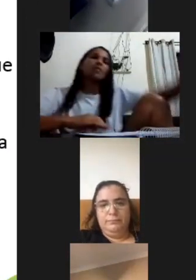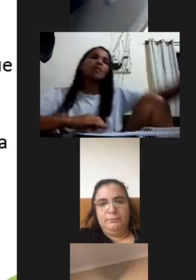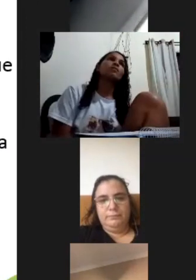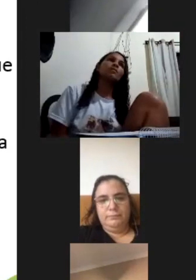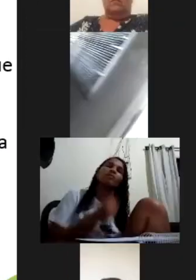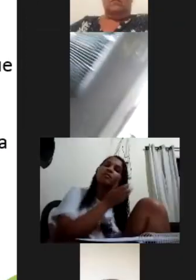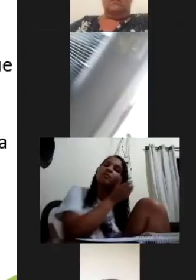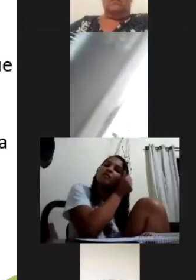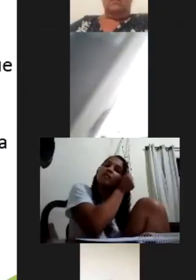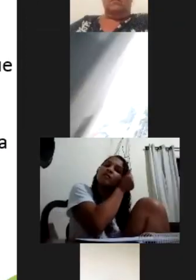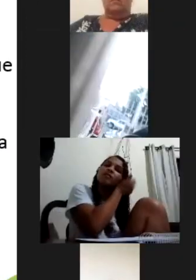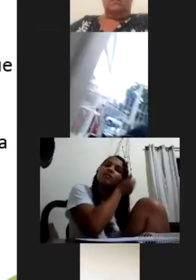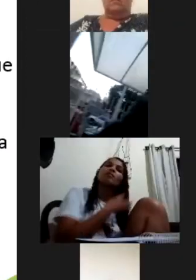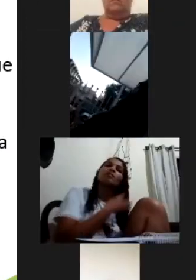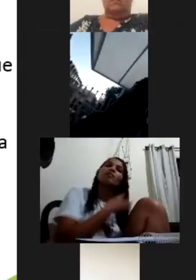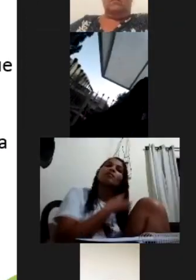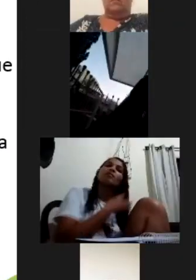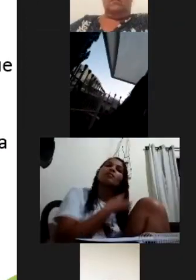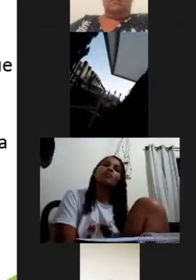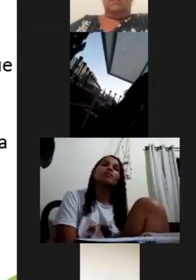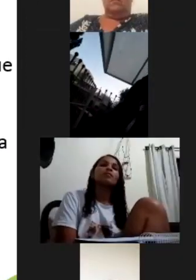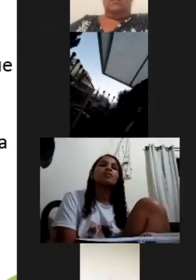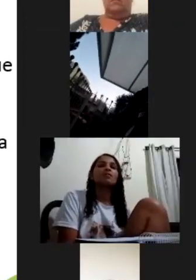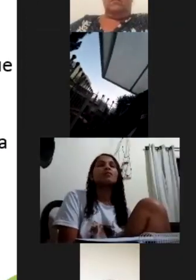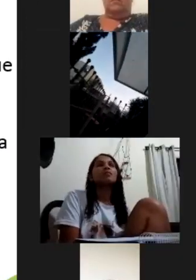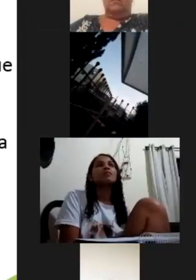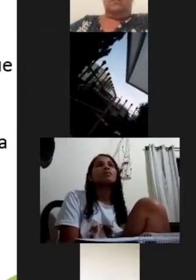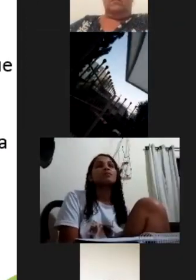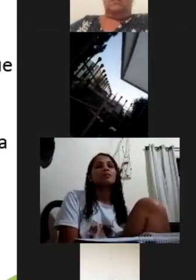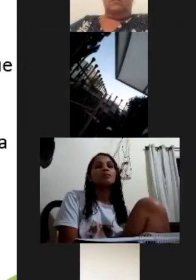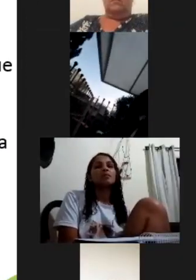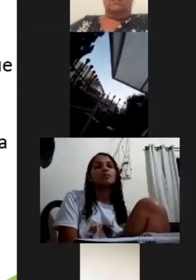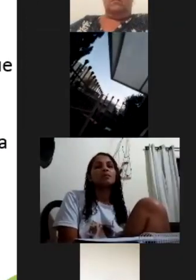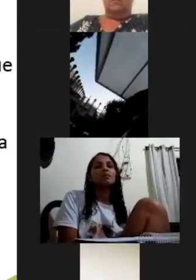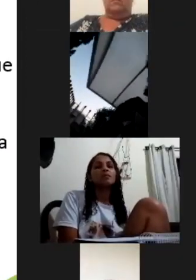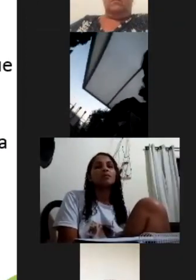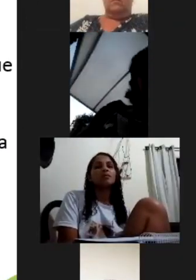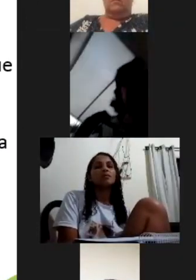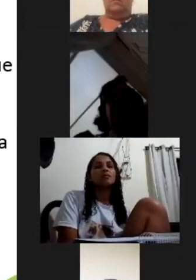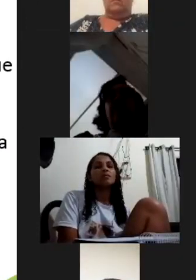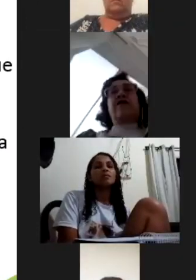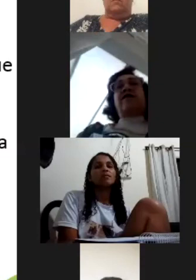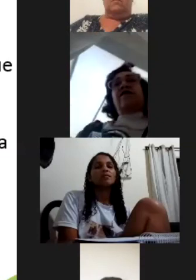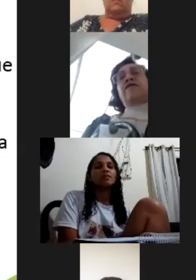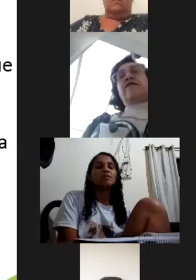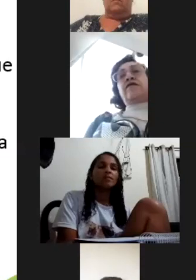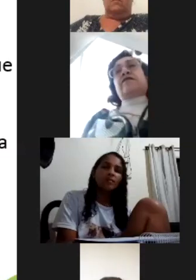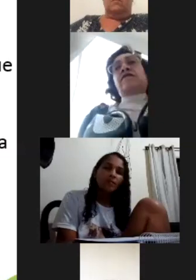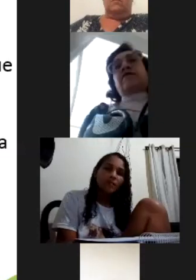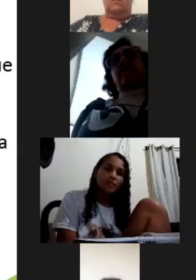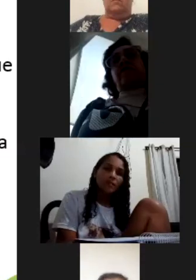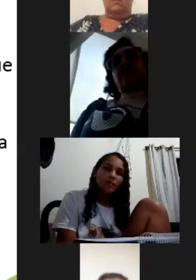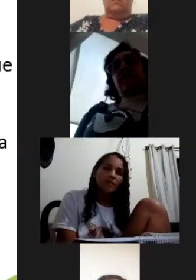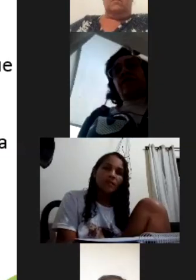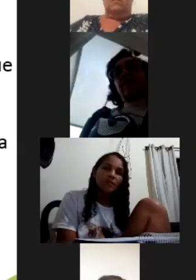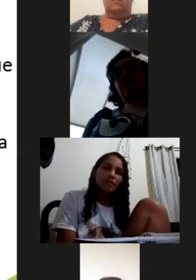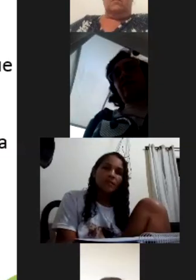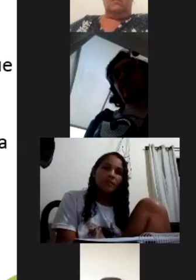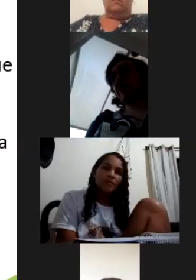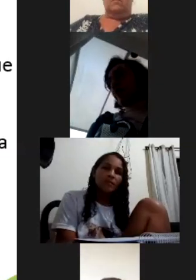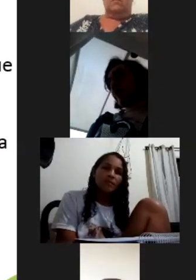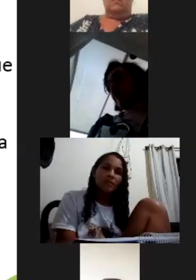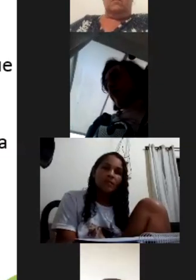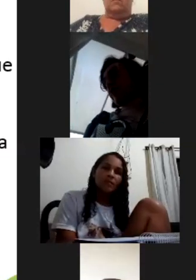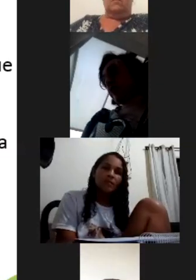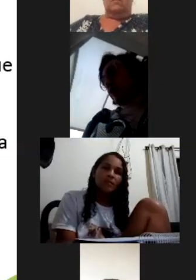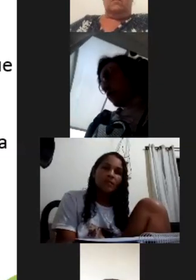carb com regularidade. E nós temos algumas pessoas aqui também que eu chamaria de